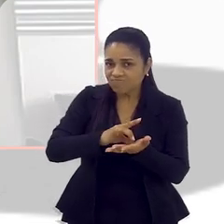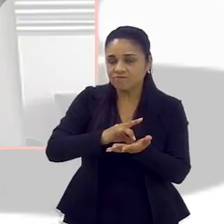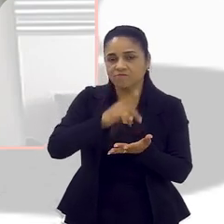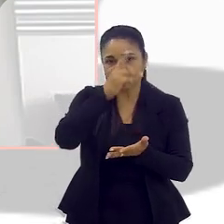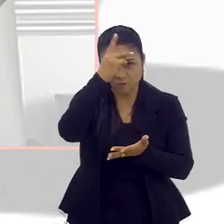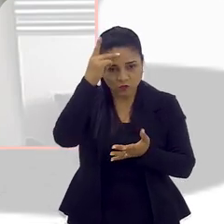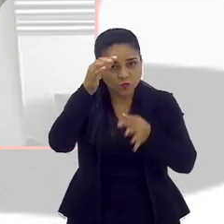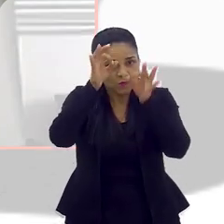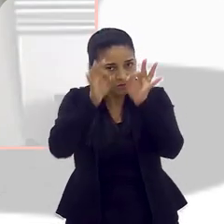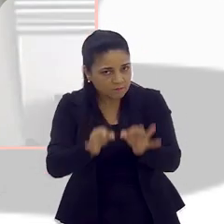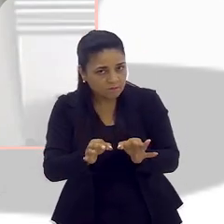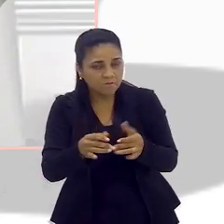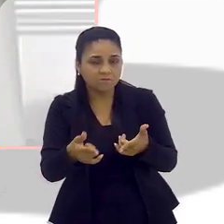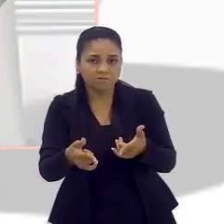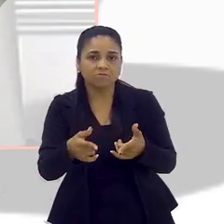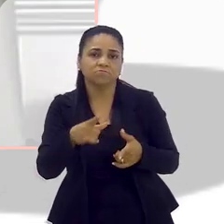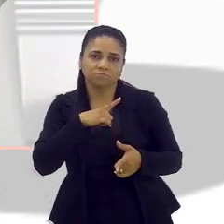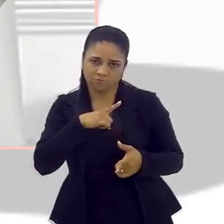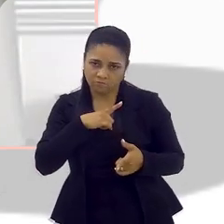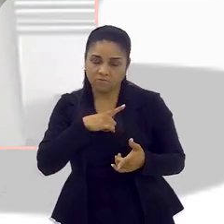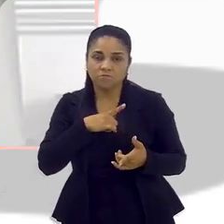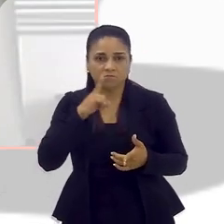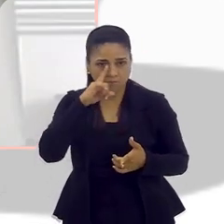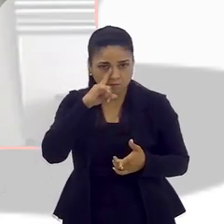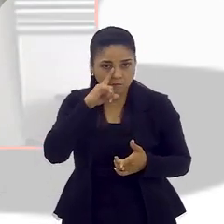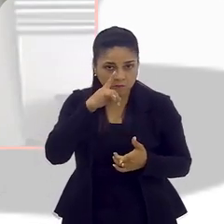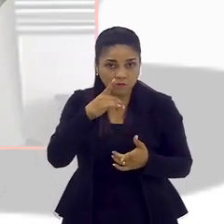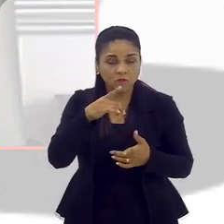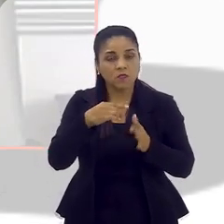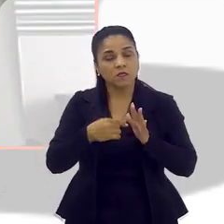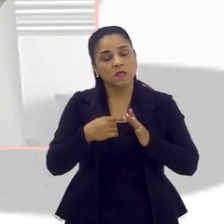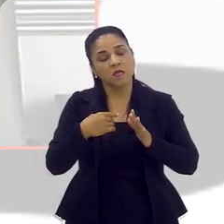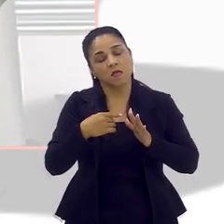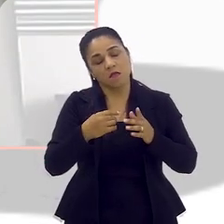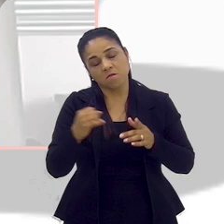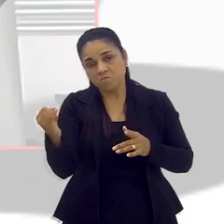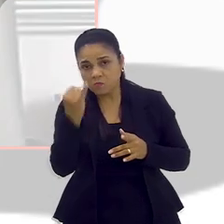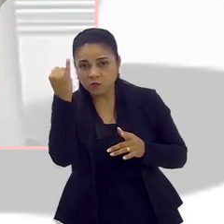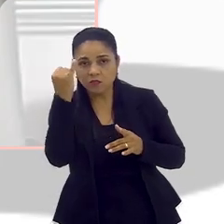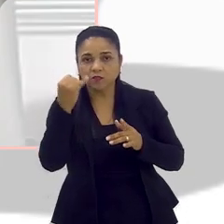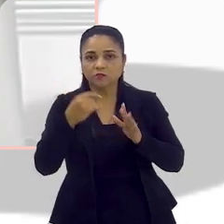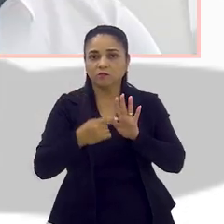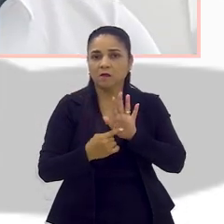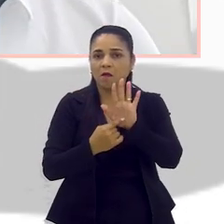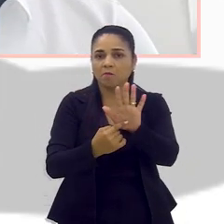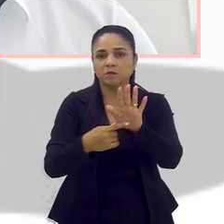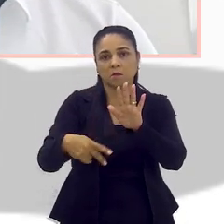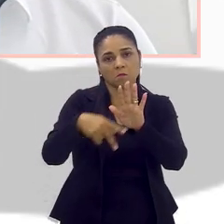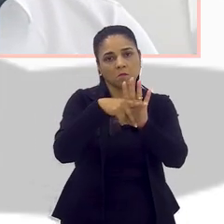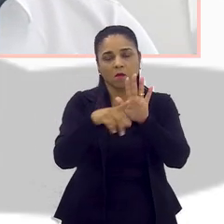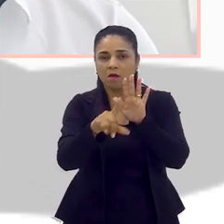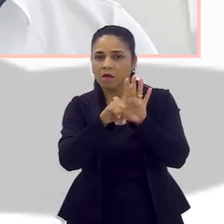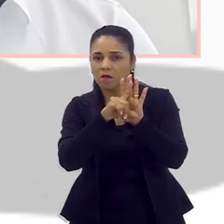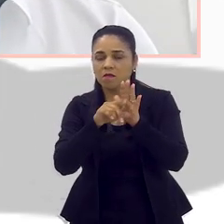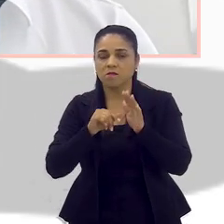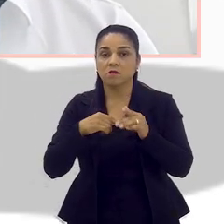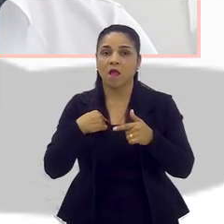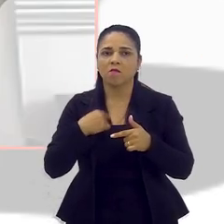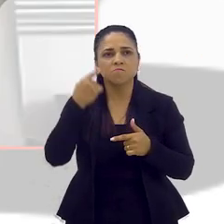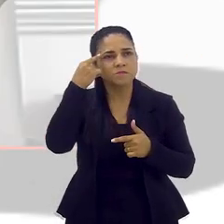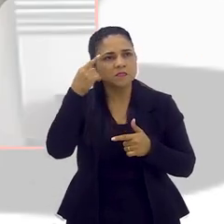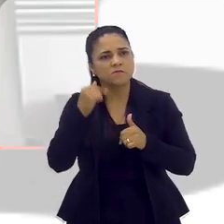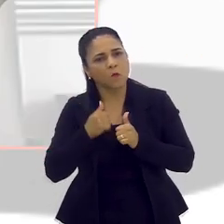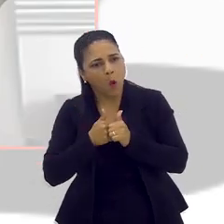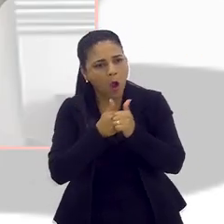A gente pensou, é urgente que a gente fale sobre isso, apresente um projeto, e aí a gente começou a